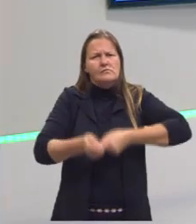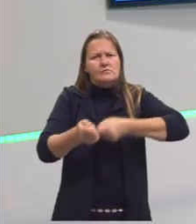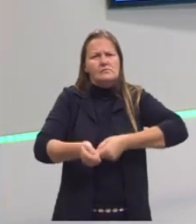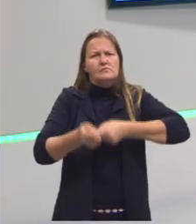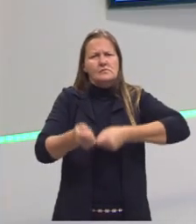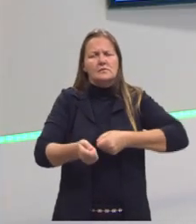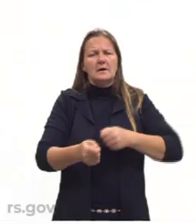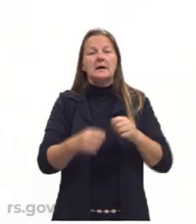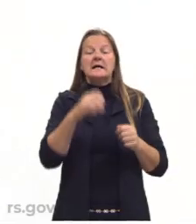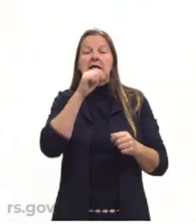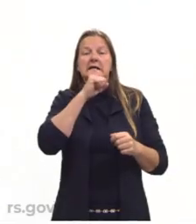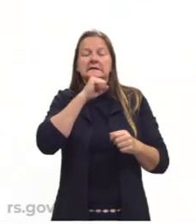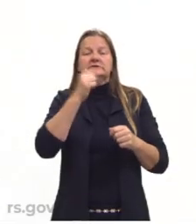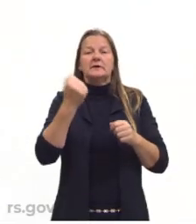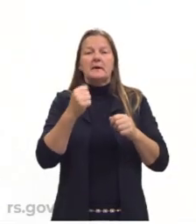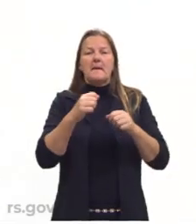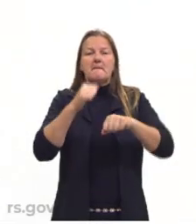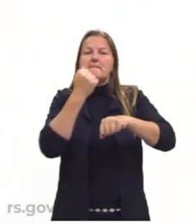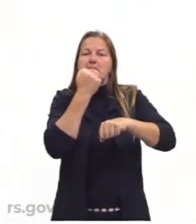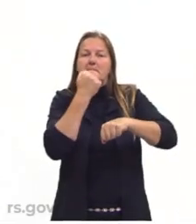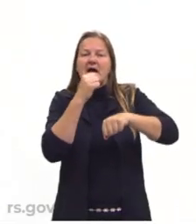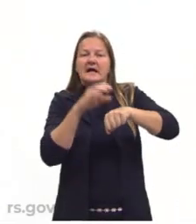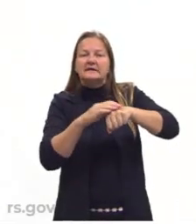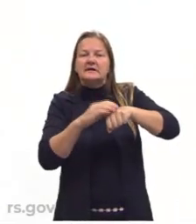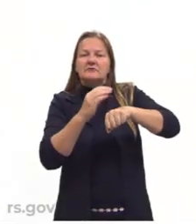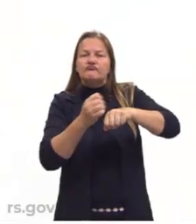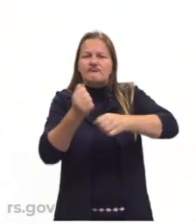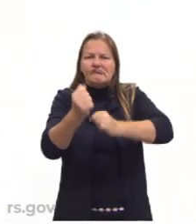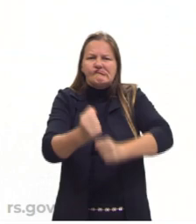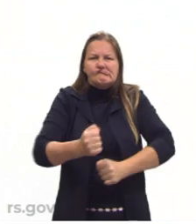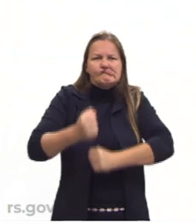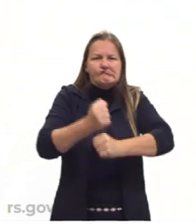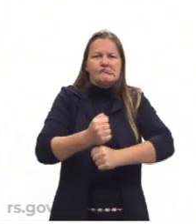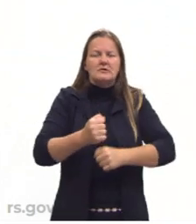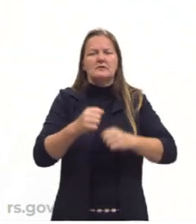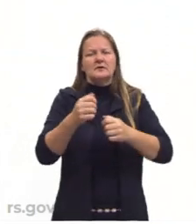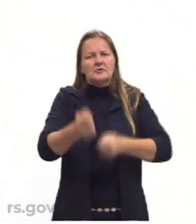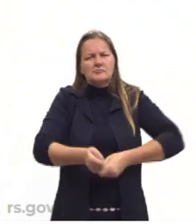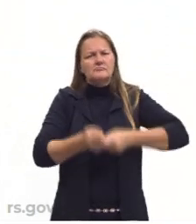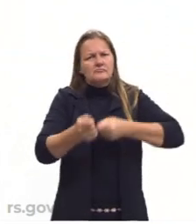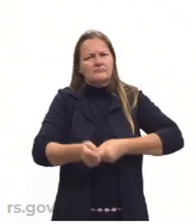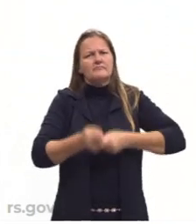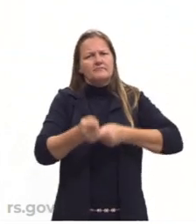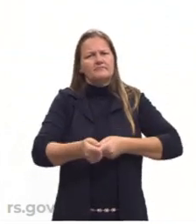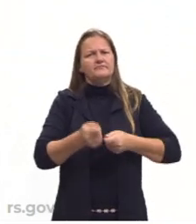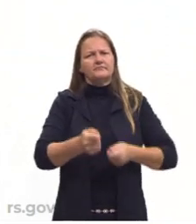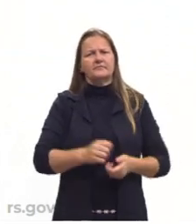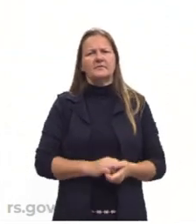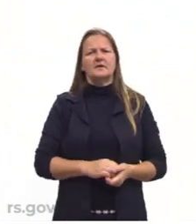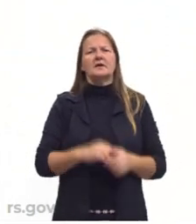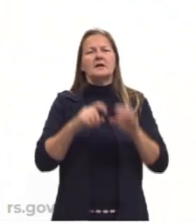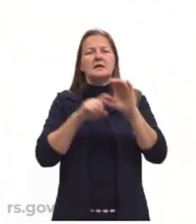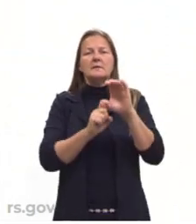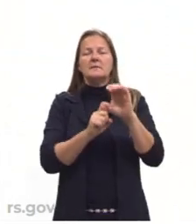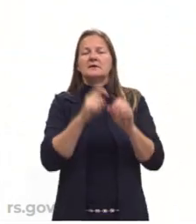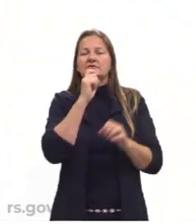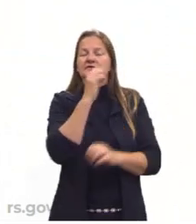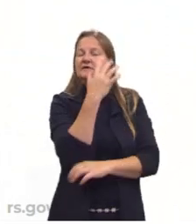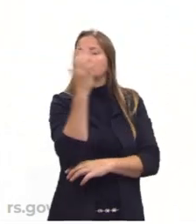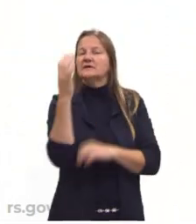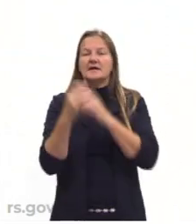pedra que tem uma barra de ferro ali né só isso o resto tudo é antigo tu vai depender muito da